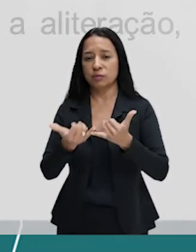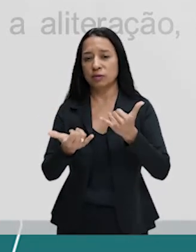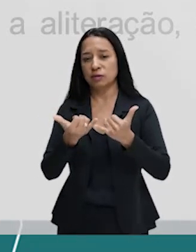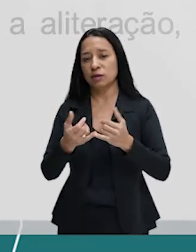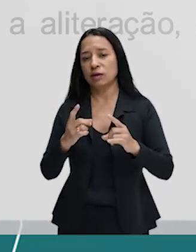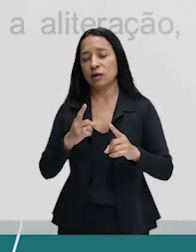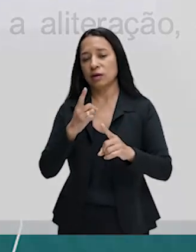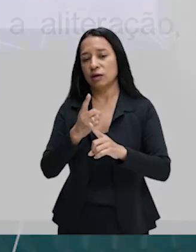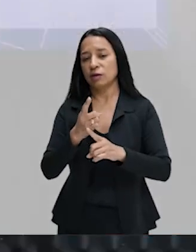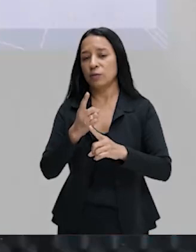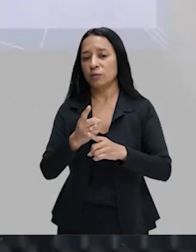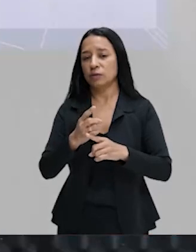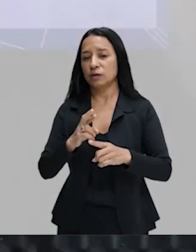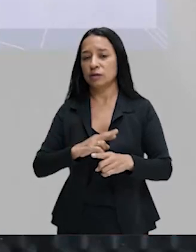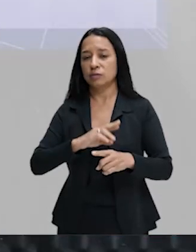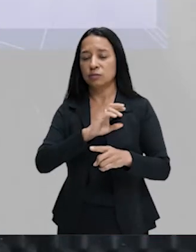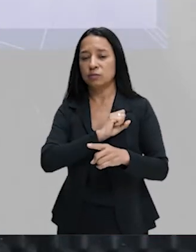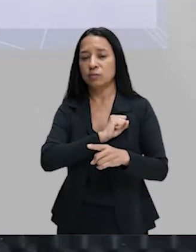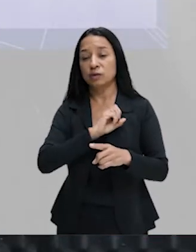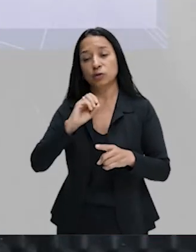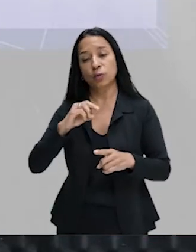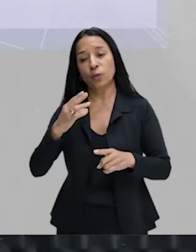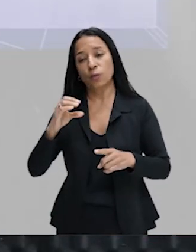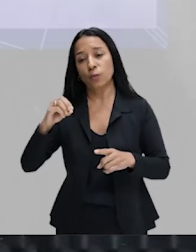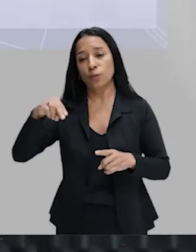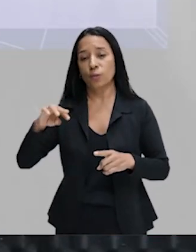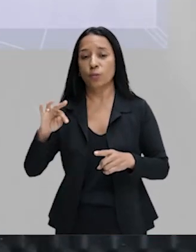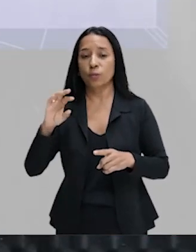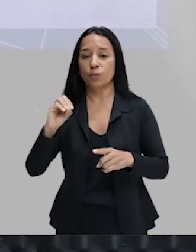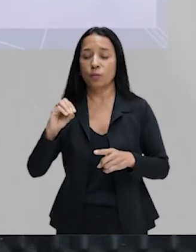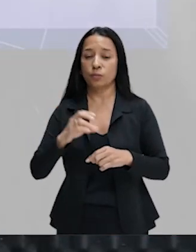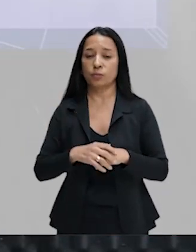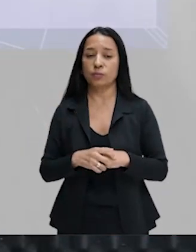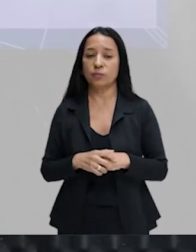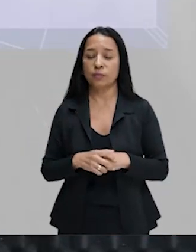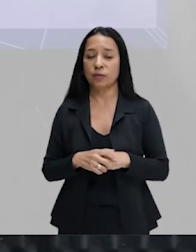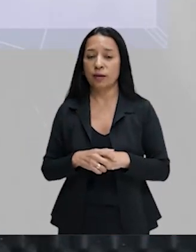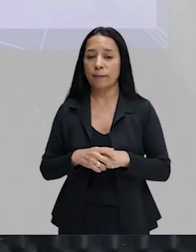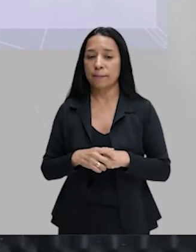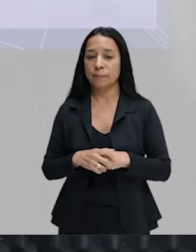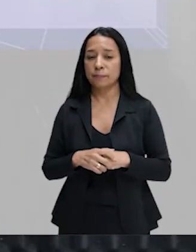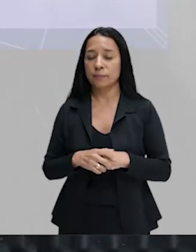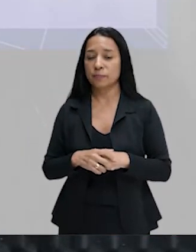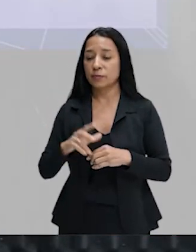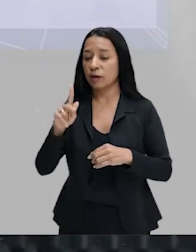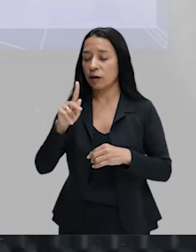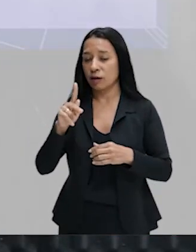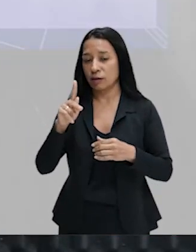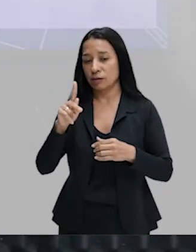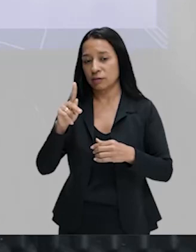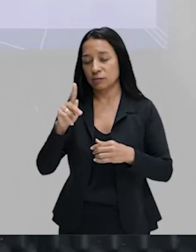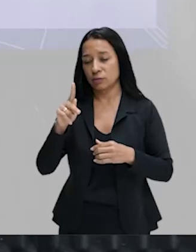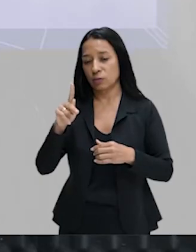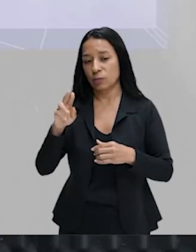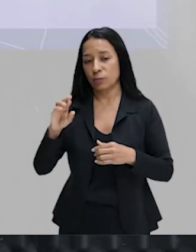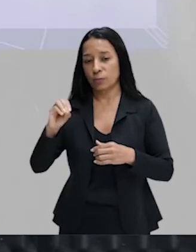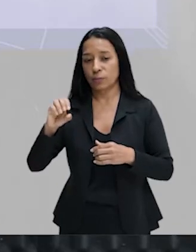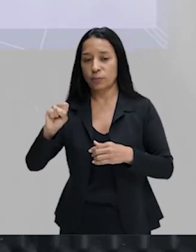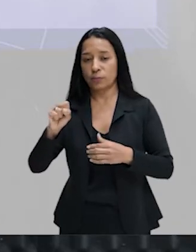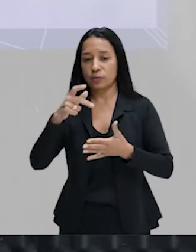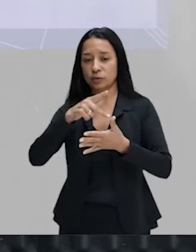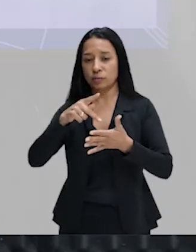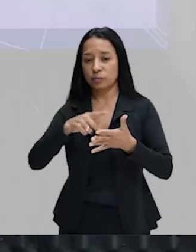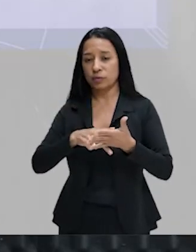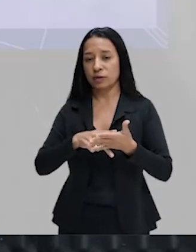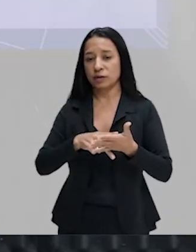conto. A prosa poética recorre a figuras típicas da poesia, como a aliteração, a metáfora, a